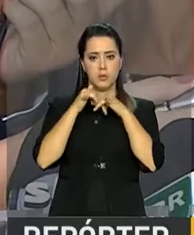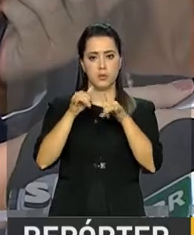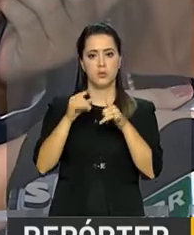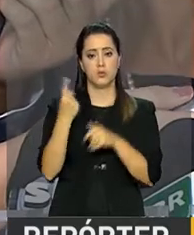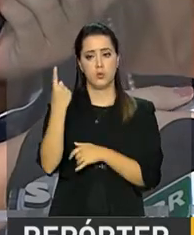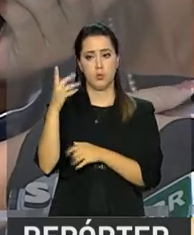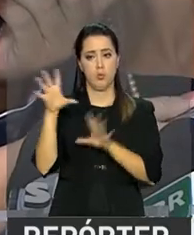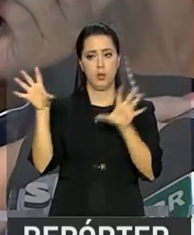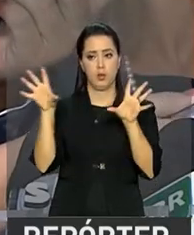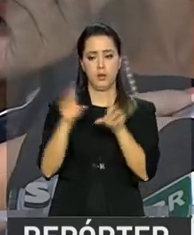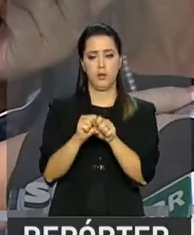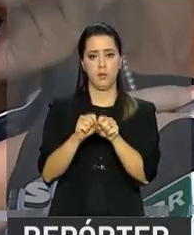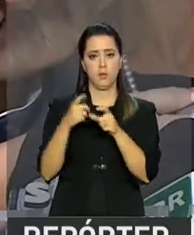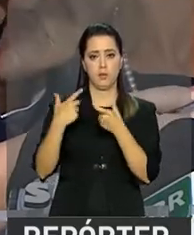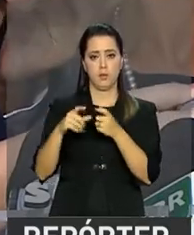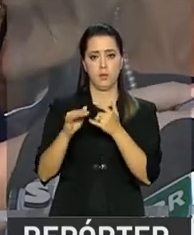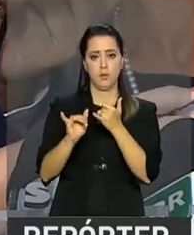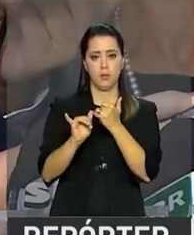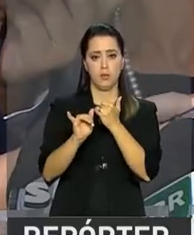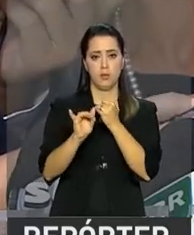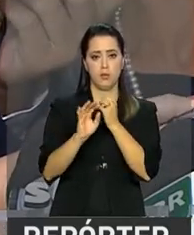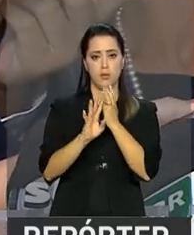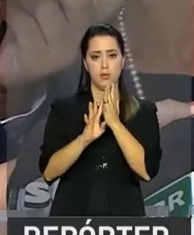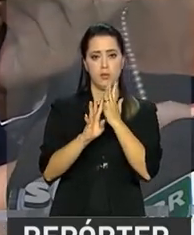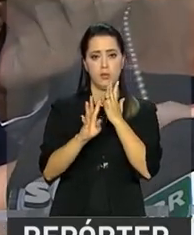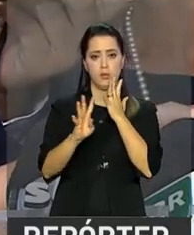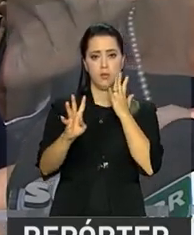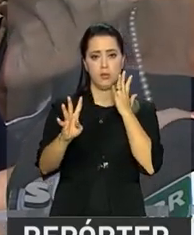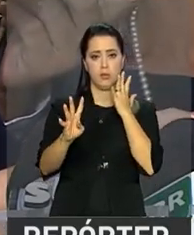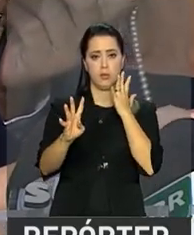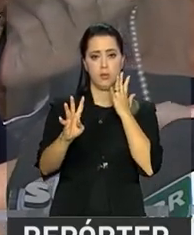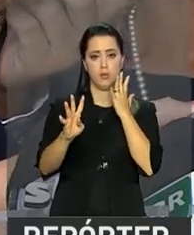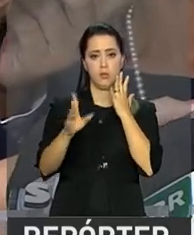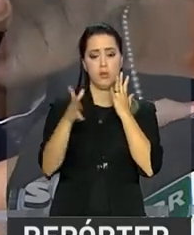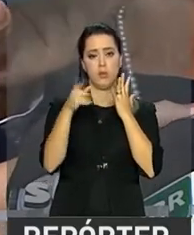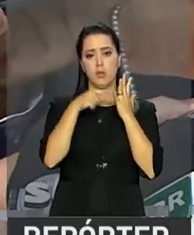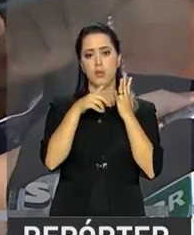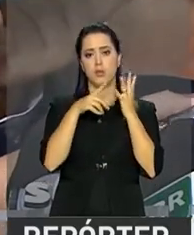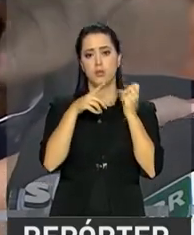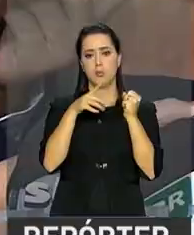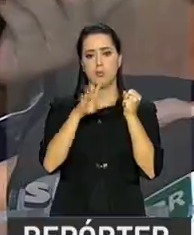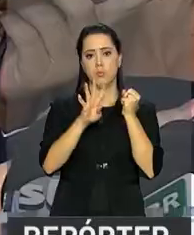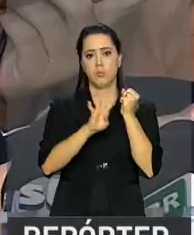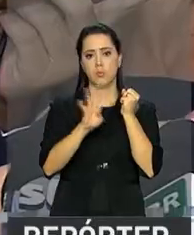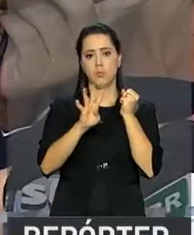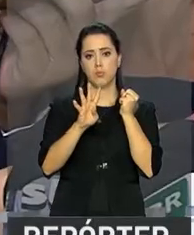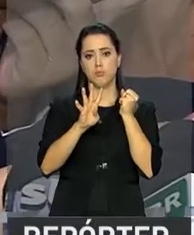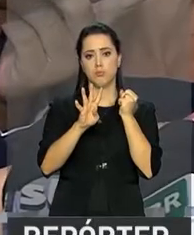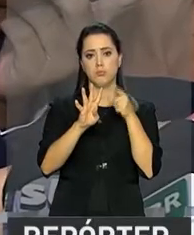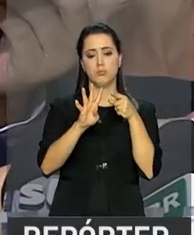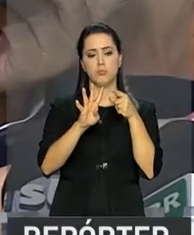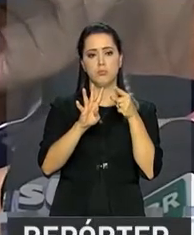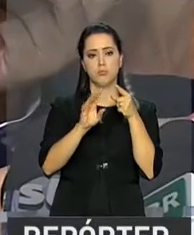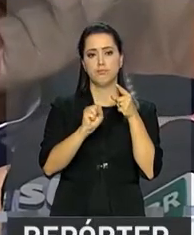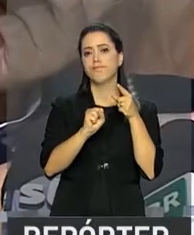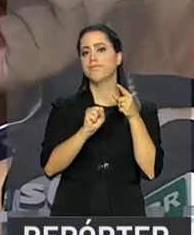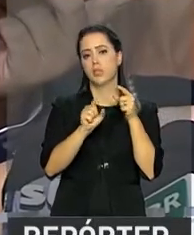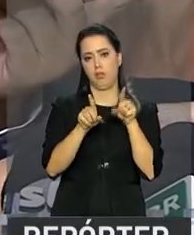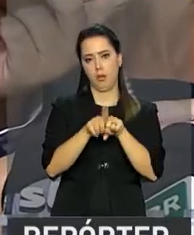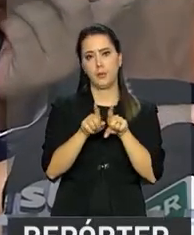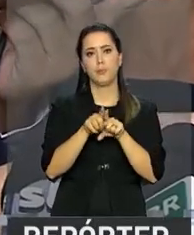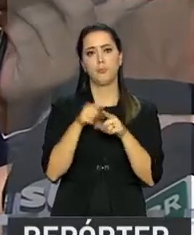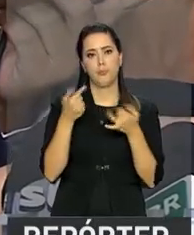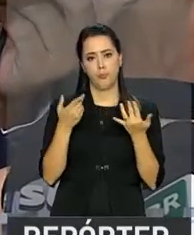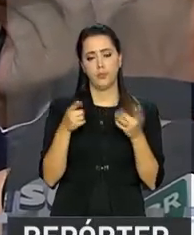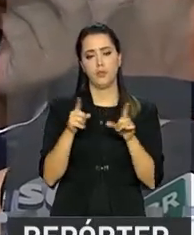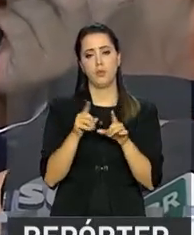para para onde era transmitida à energia apagão o ministro dê já entrou e saiu da reunião para